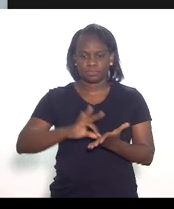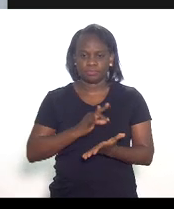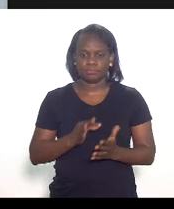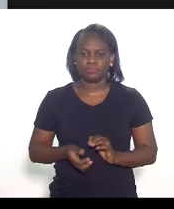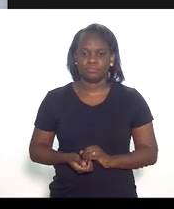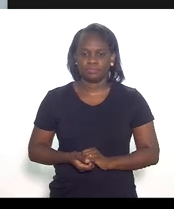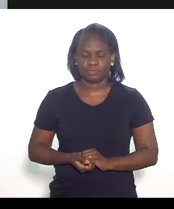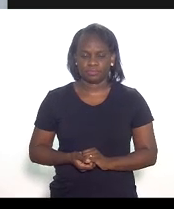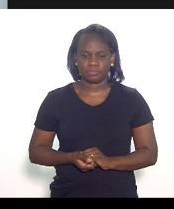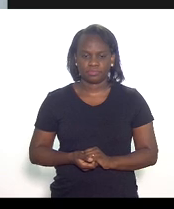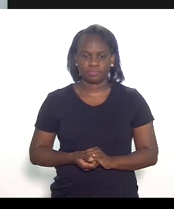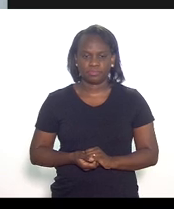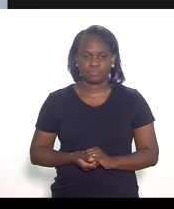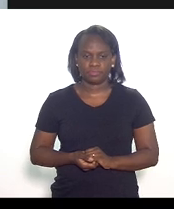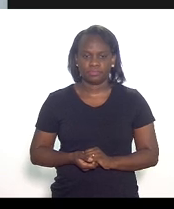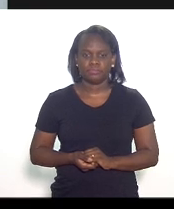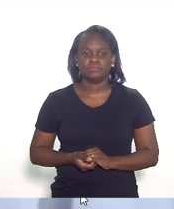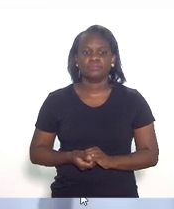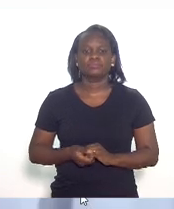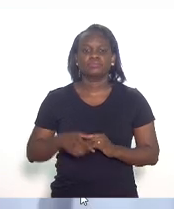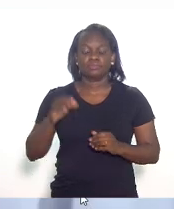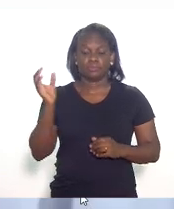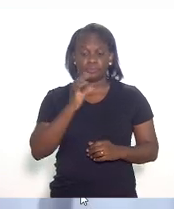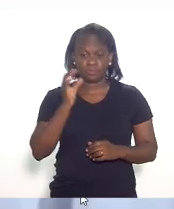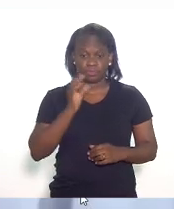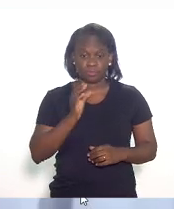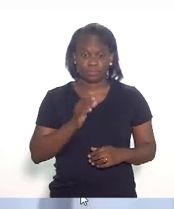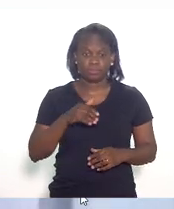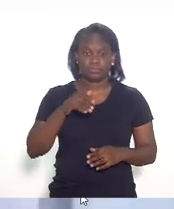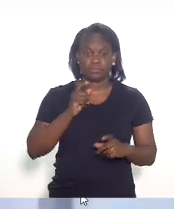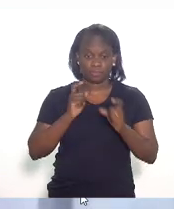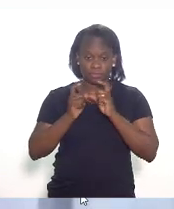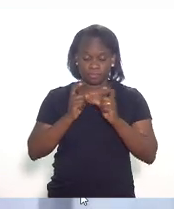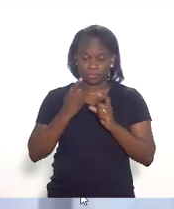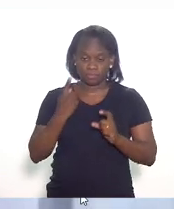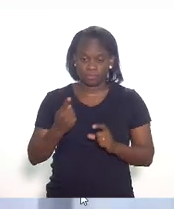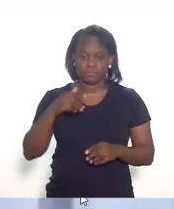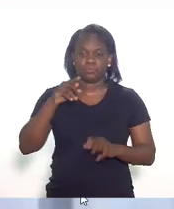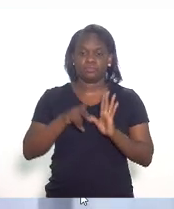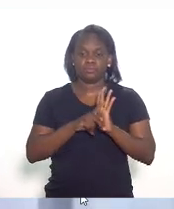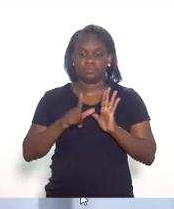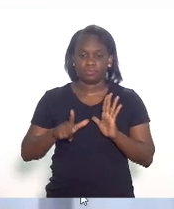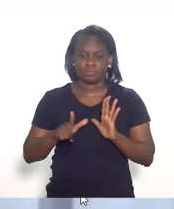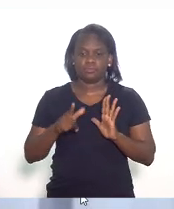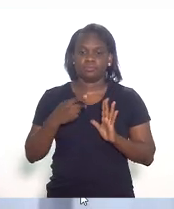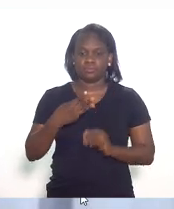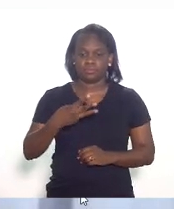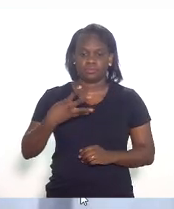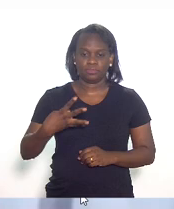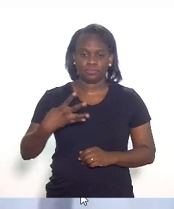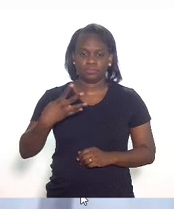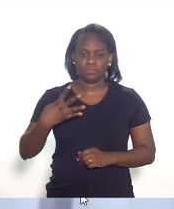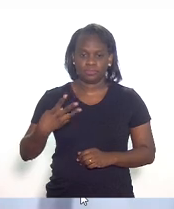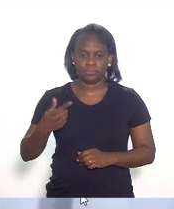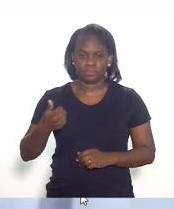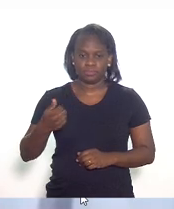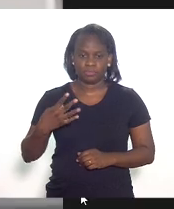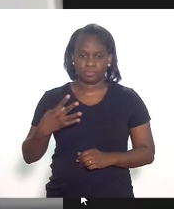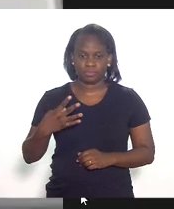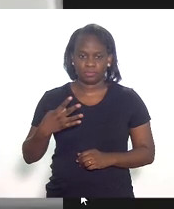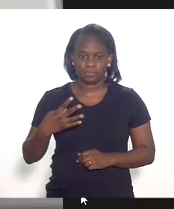autógrafo. Em regime de urgência, em discussão única, projeto de lei 3419 de